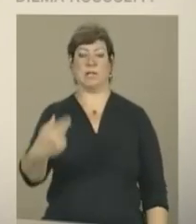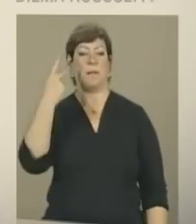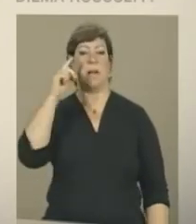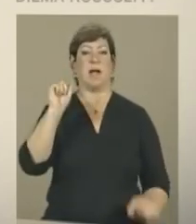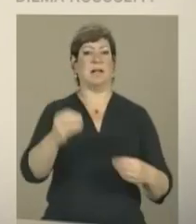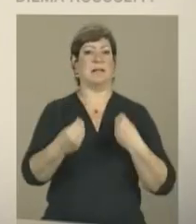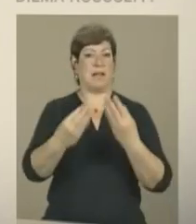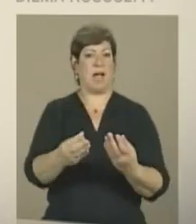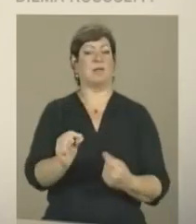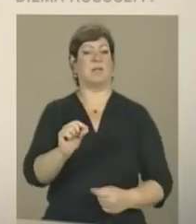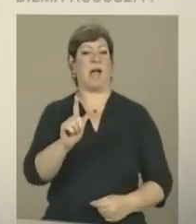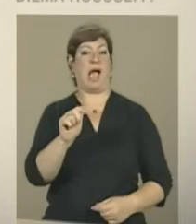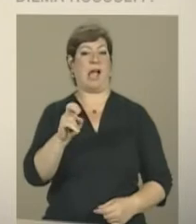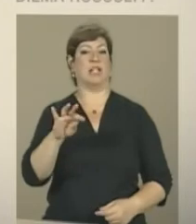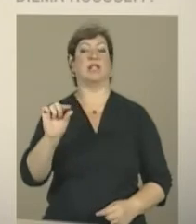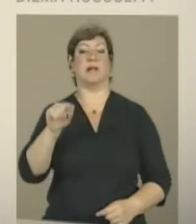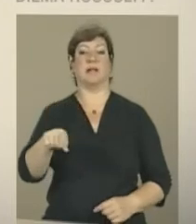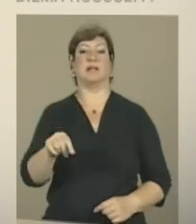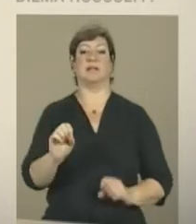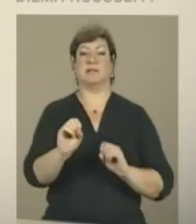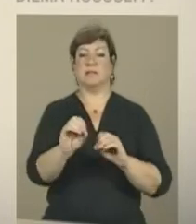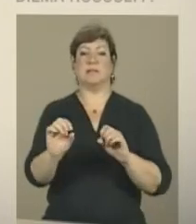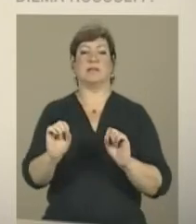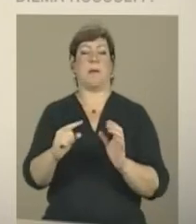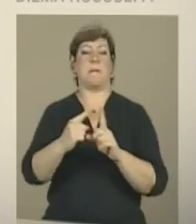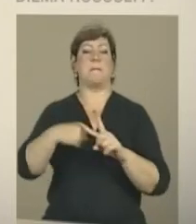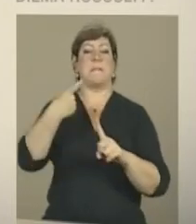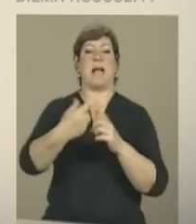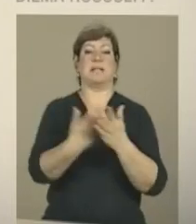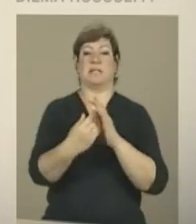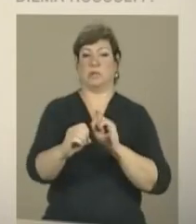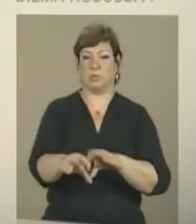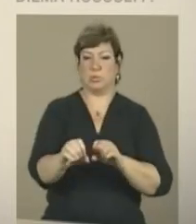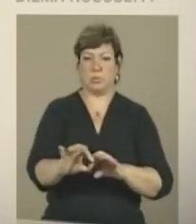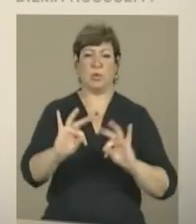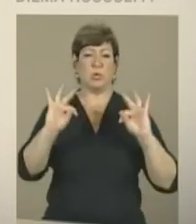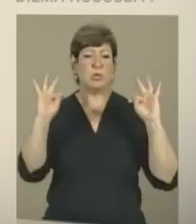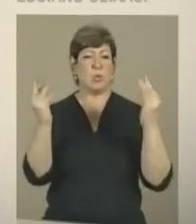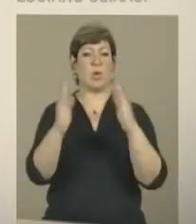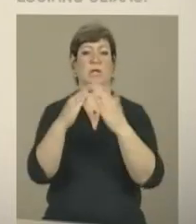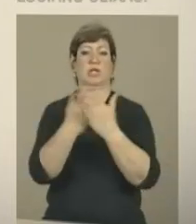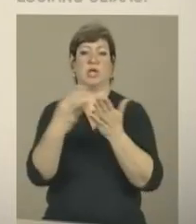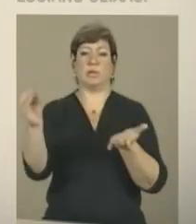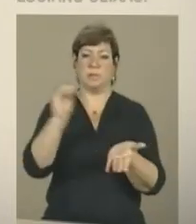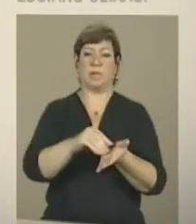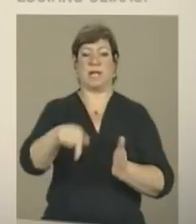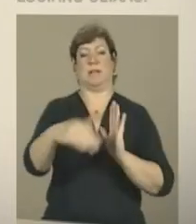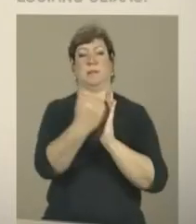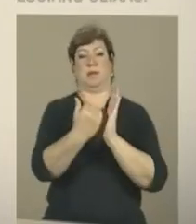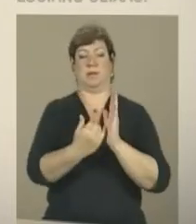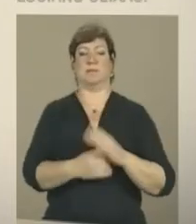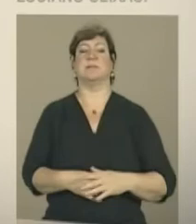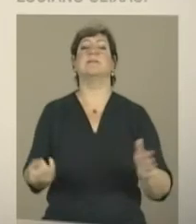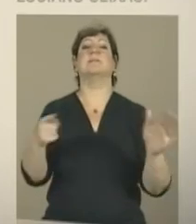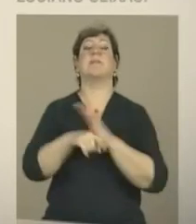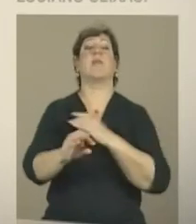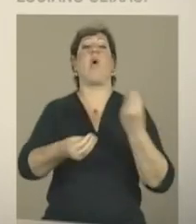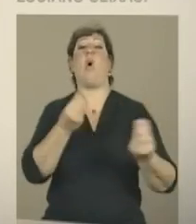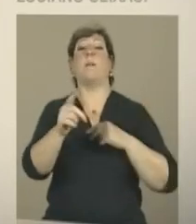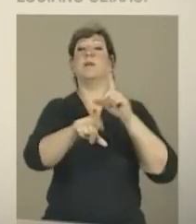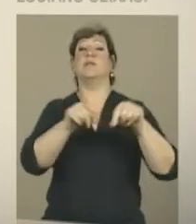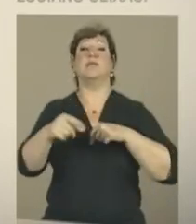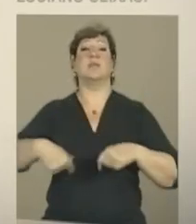para garantir a estrutura do Mais Educação a todas as escolas inscritas no programa como são selecionadas nas